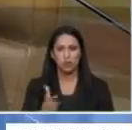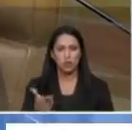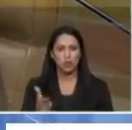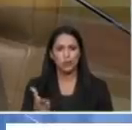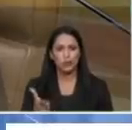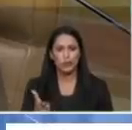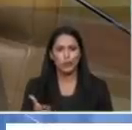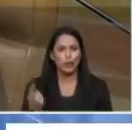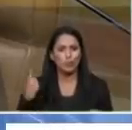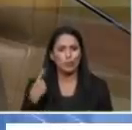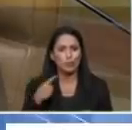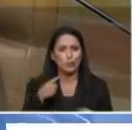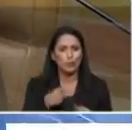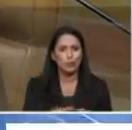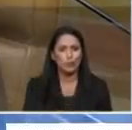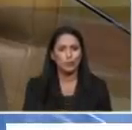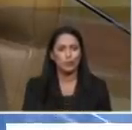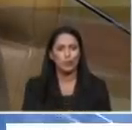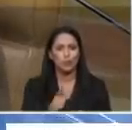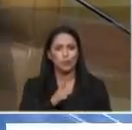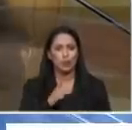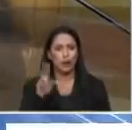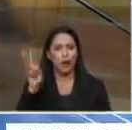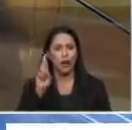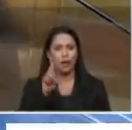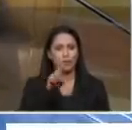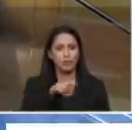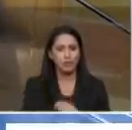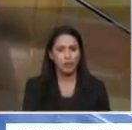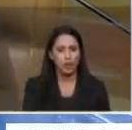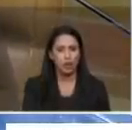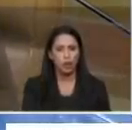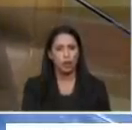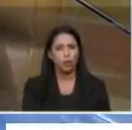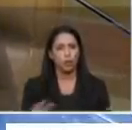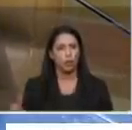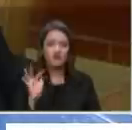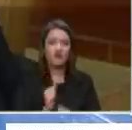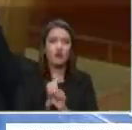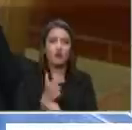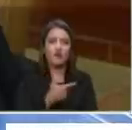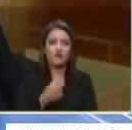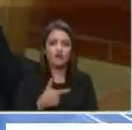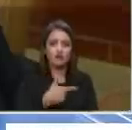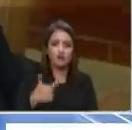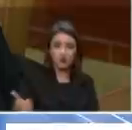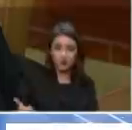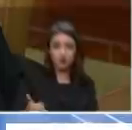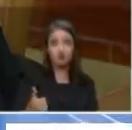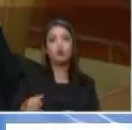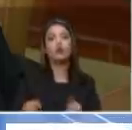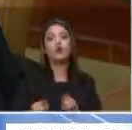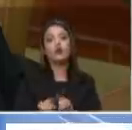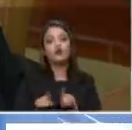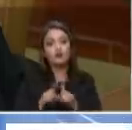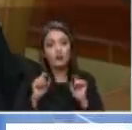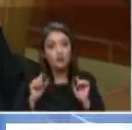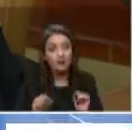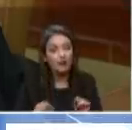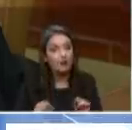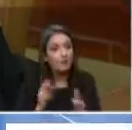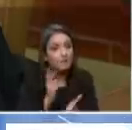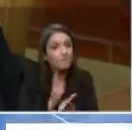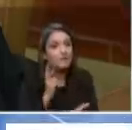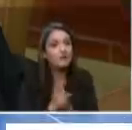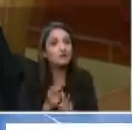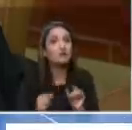isso para justamente evitar esse cumprimento dessa pena que foi estabelecida, mas a discussão mais geral, mais abstrata, também